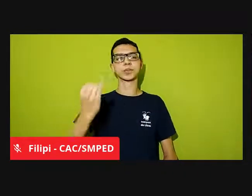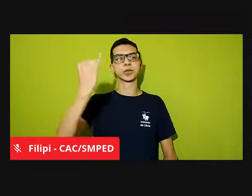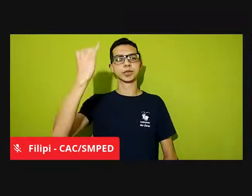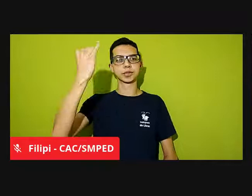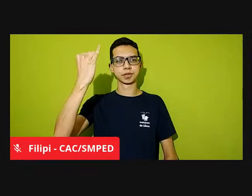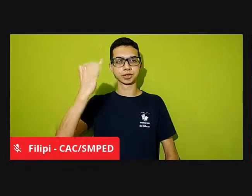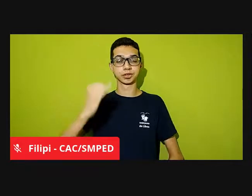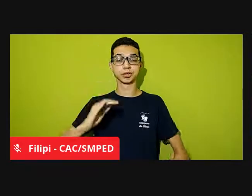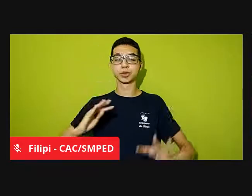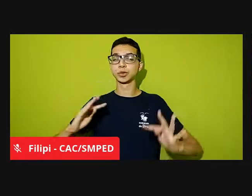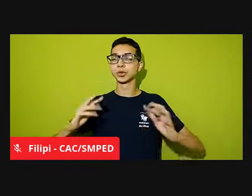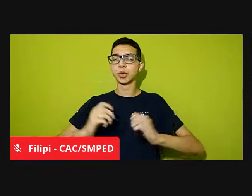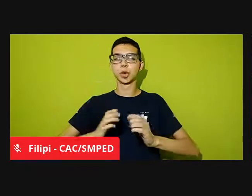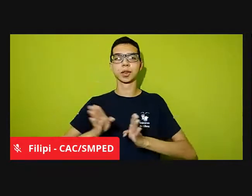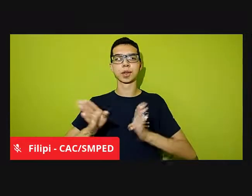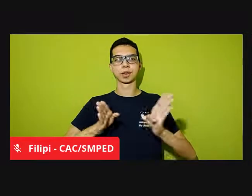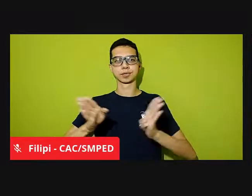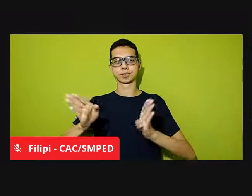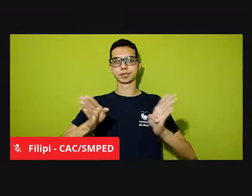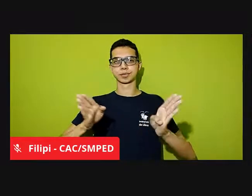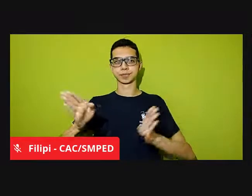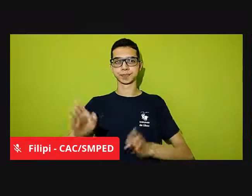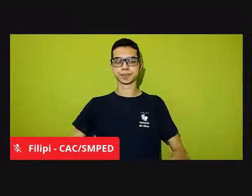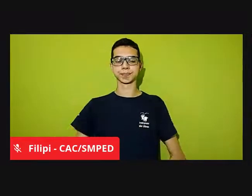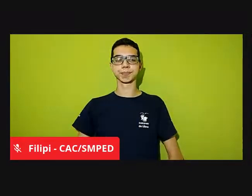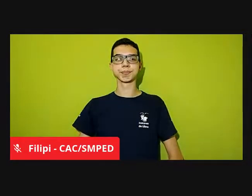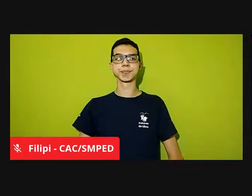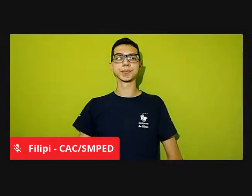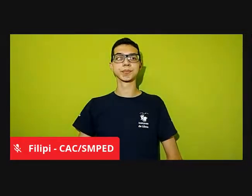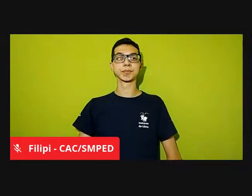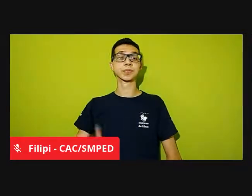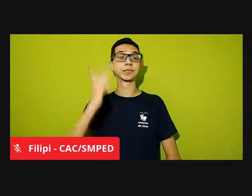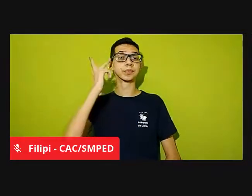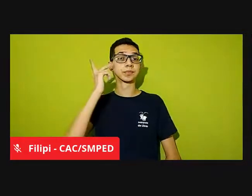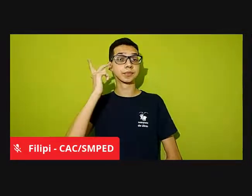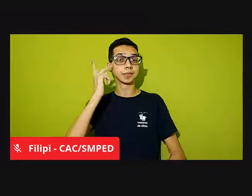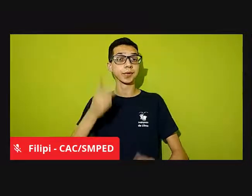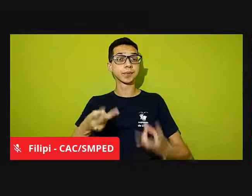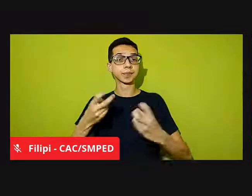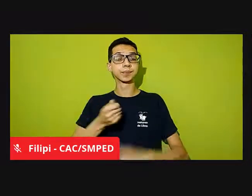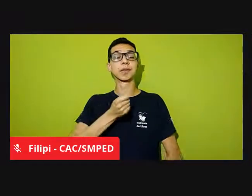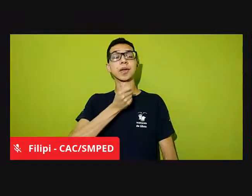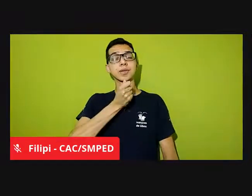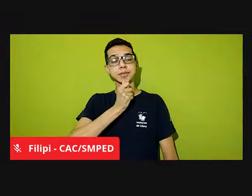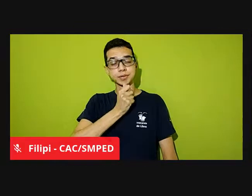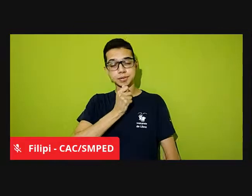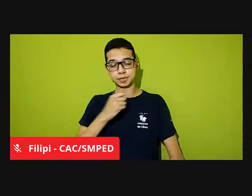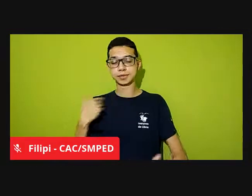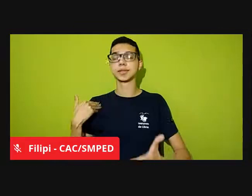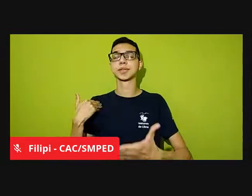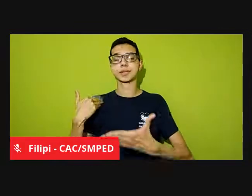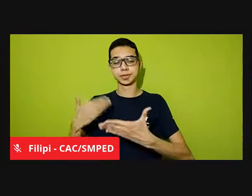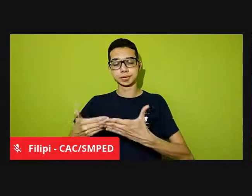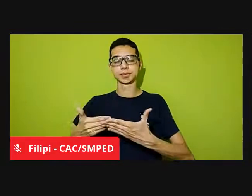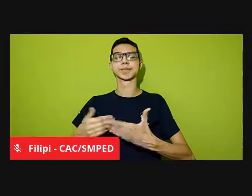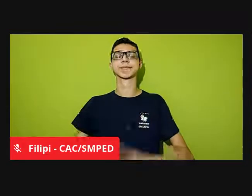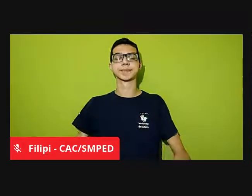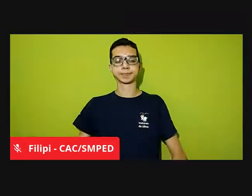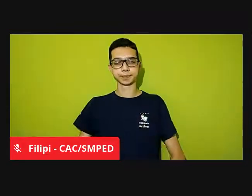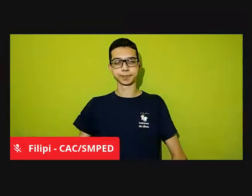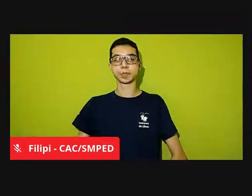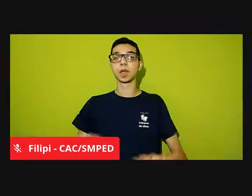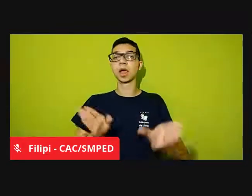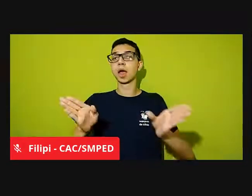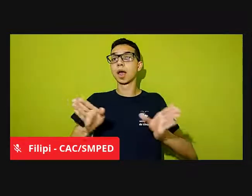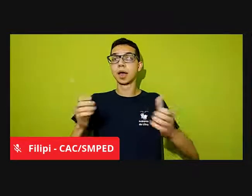de acessibilidade. É muito comum ainda, quando a gente fala de acessibilidade, as pessoas lembrarem